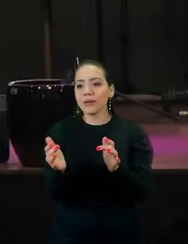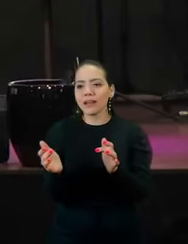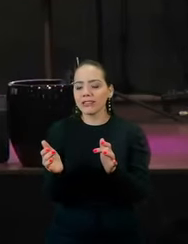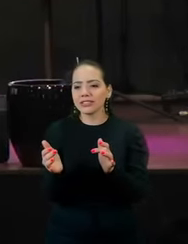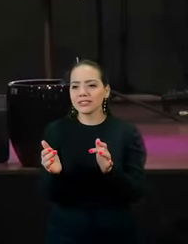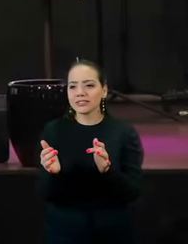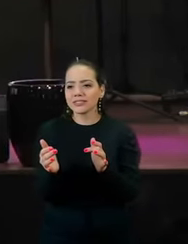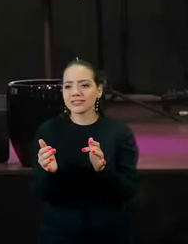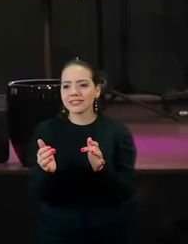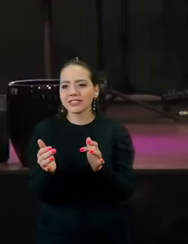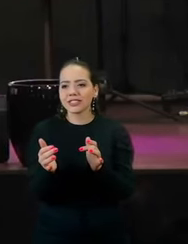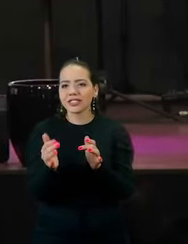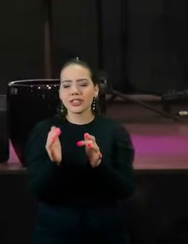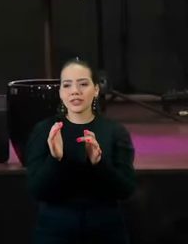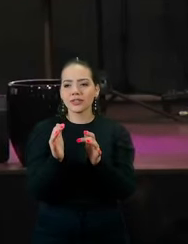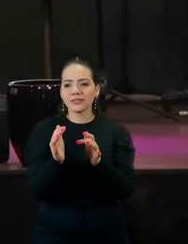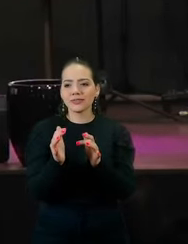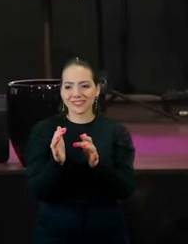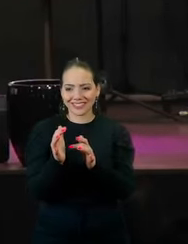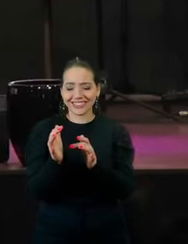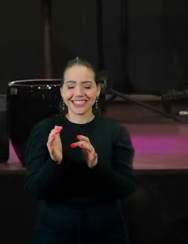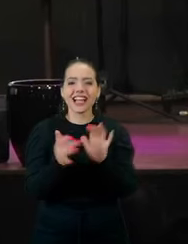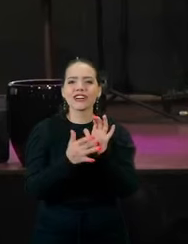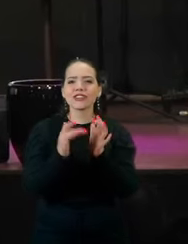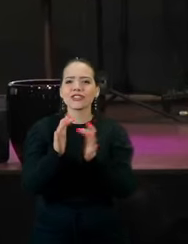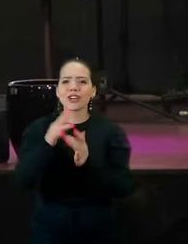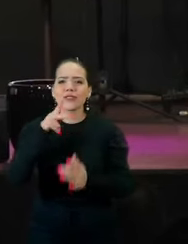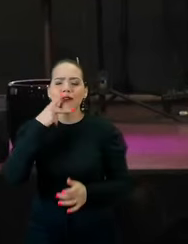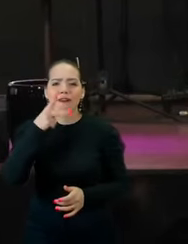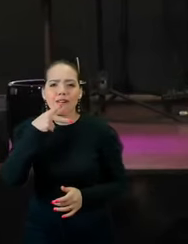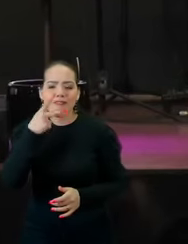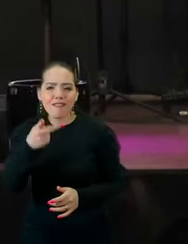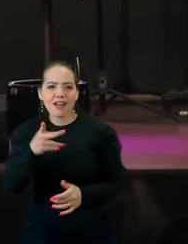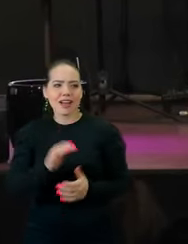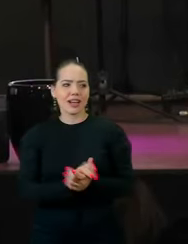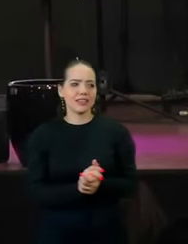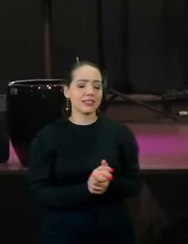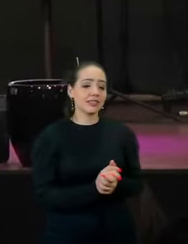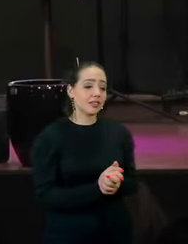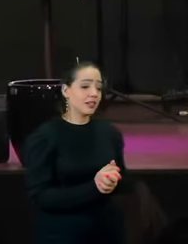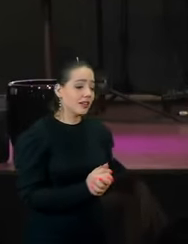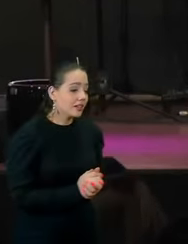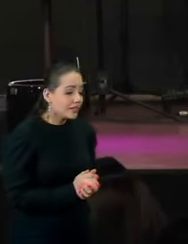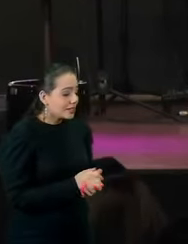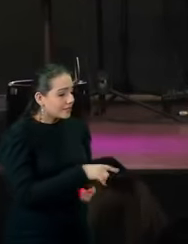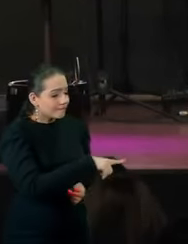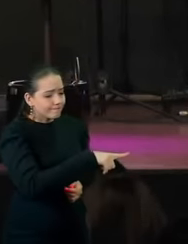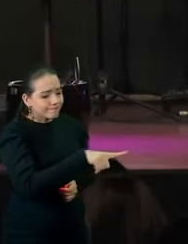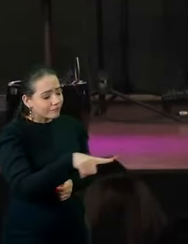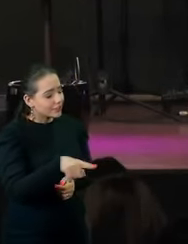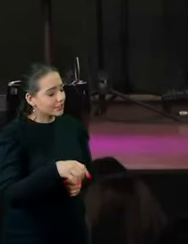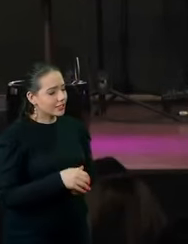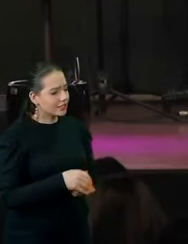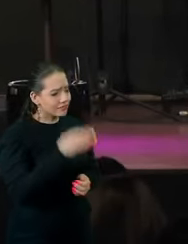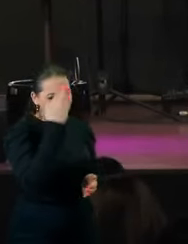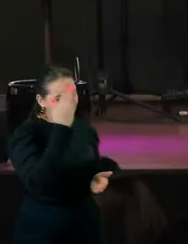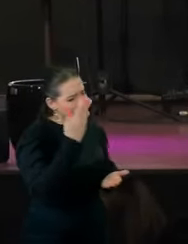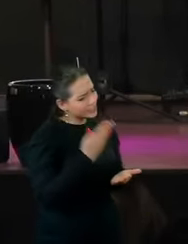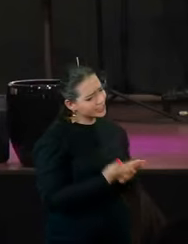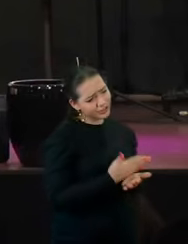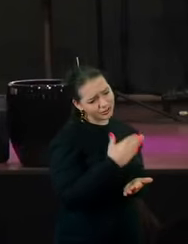mim? Porque vocês não são as minhas ovelhas. Às vezes tem gente que fala, ah, mas não sei se eu acredito. Eu